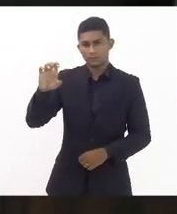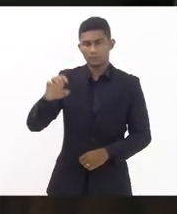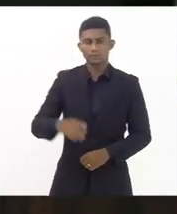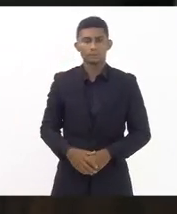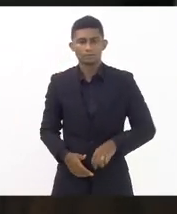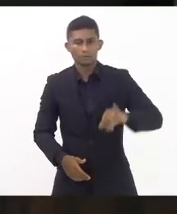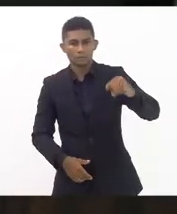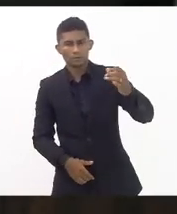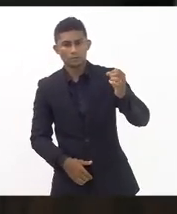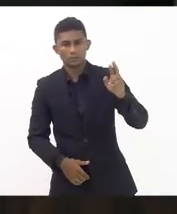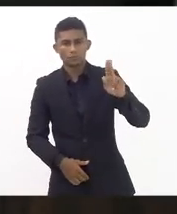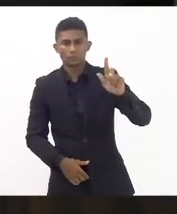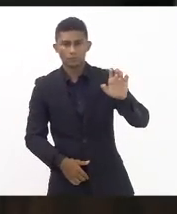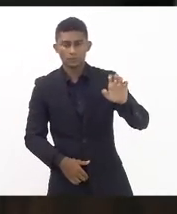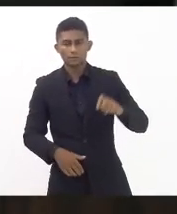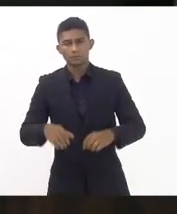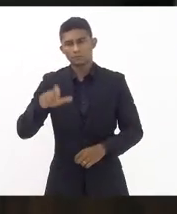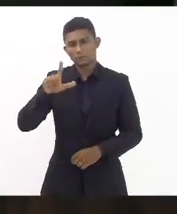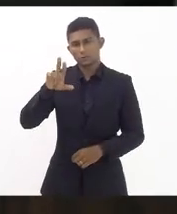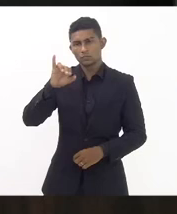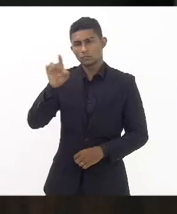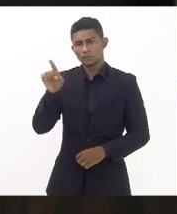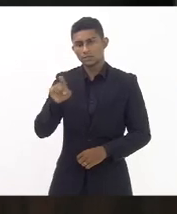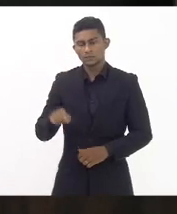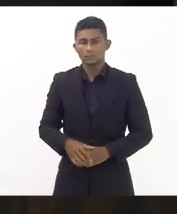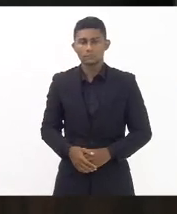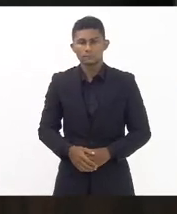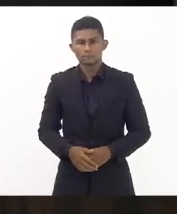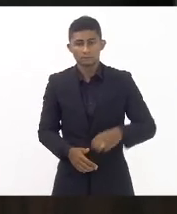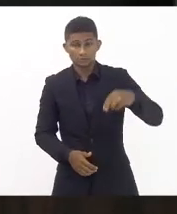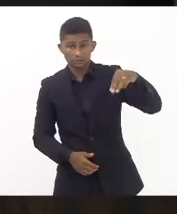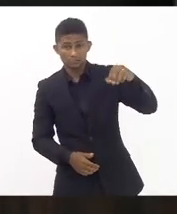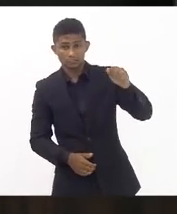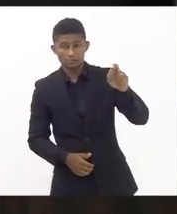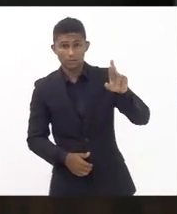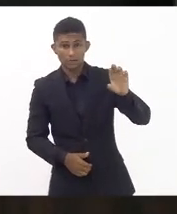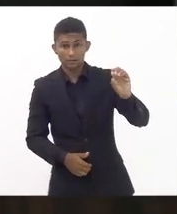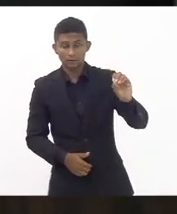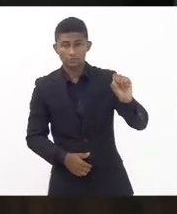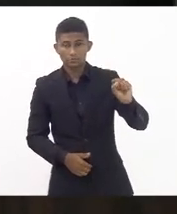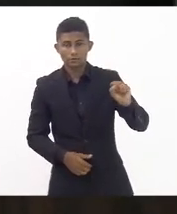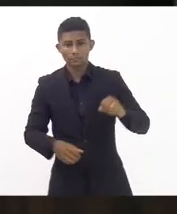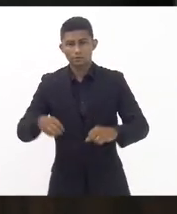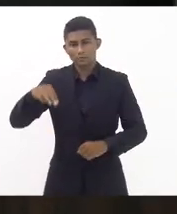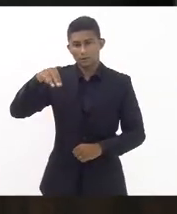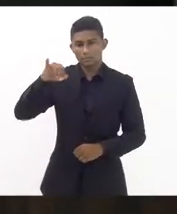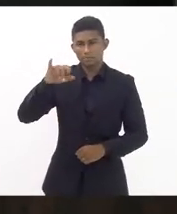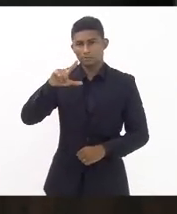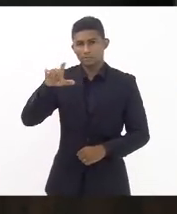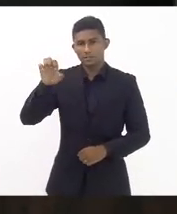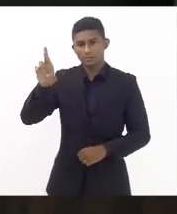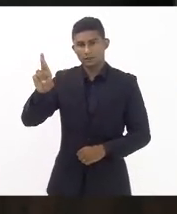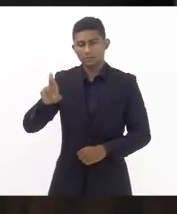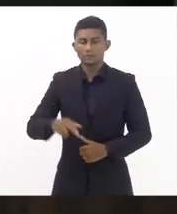Jorge Felipe Neto, deputado Luiz Martins, deputado Marcos Abraão, deputado Marcos Miller,